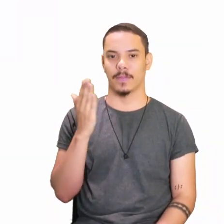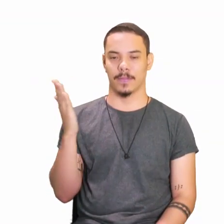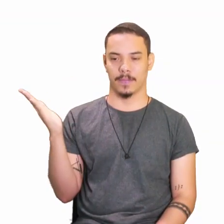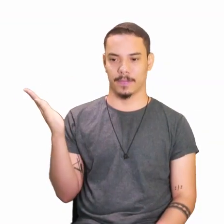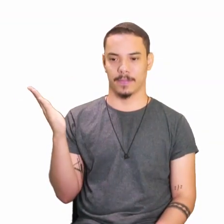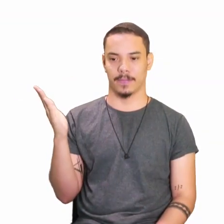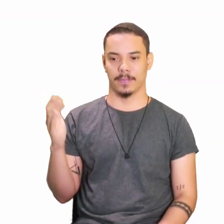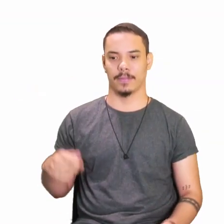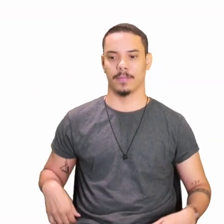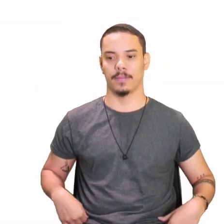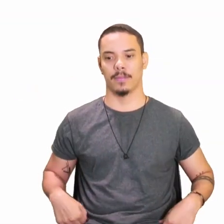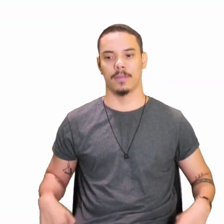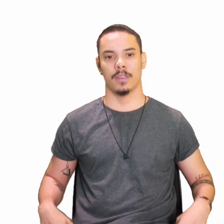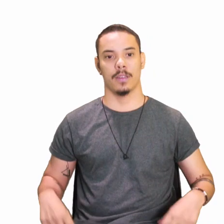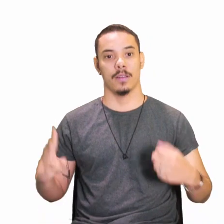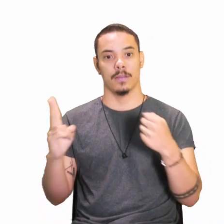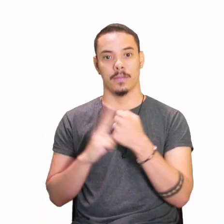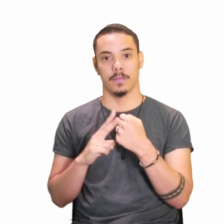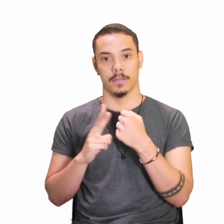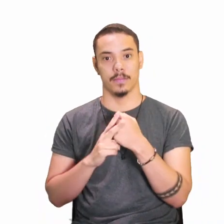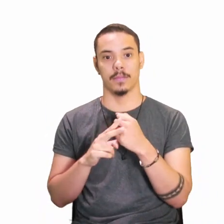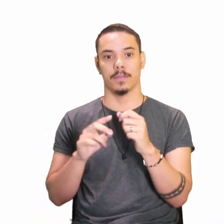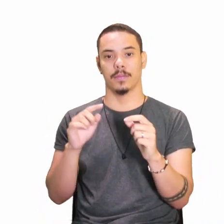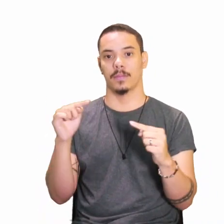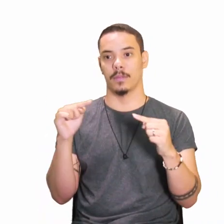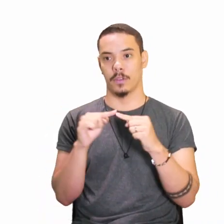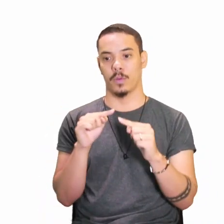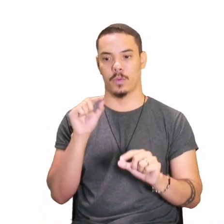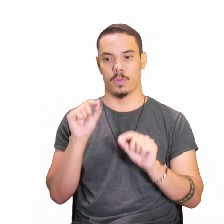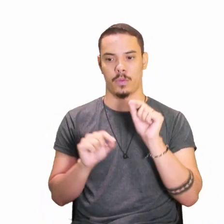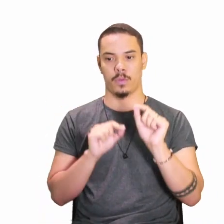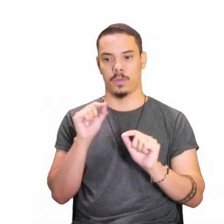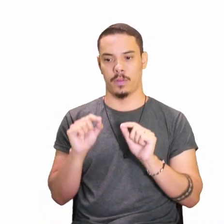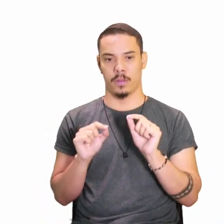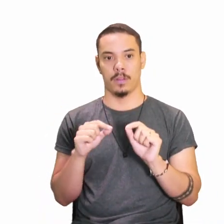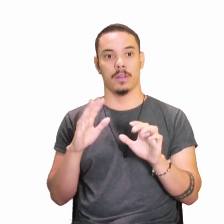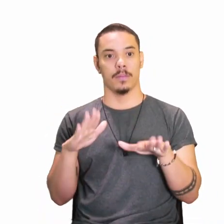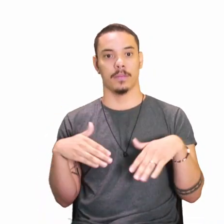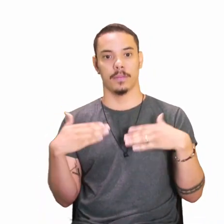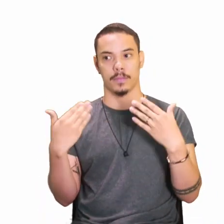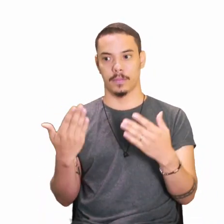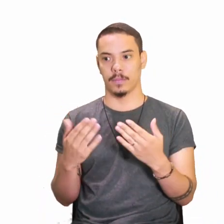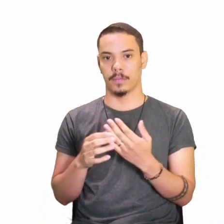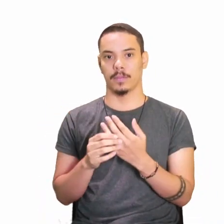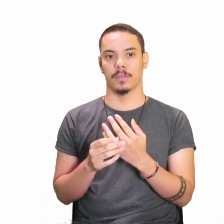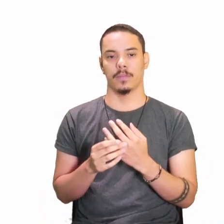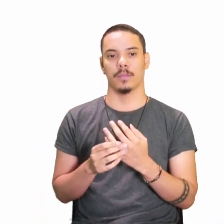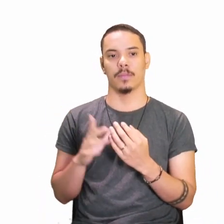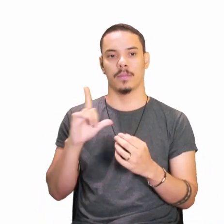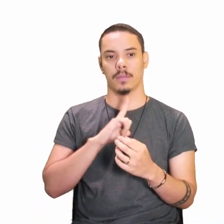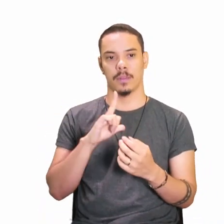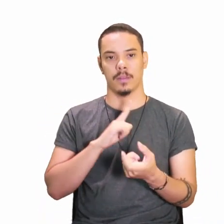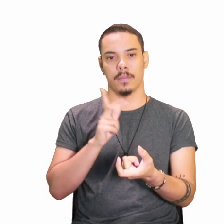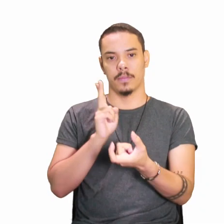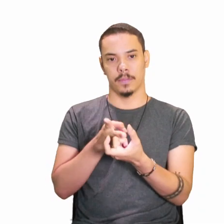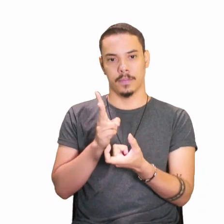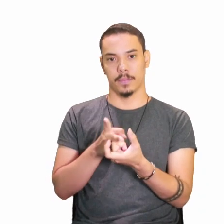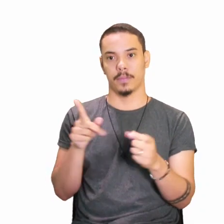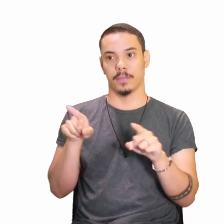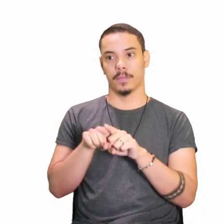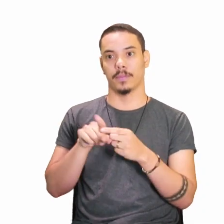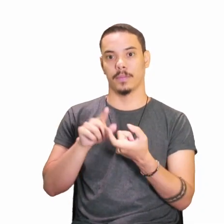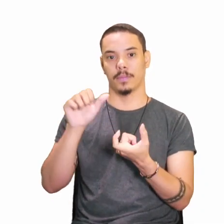amados verbos regulares o que são verbos regulares ó é quando os radicais e as